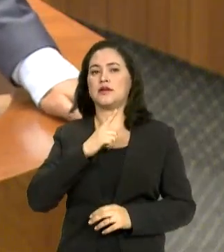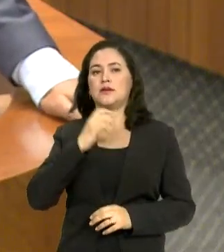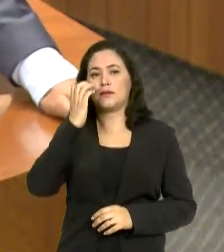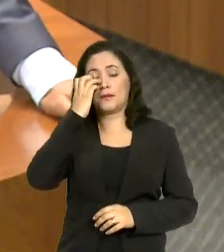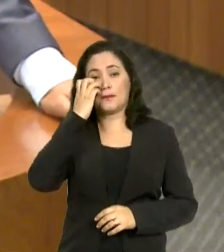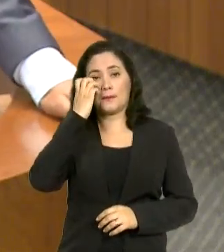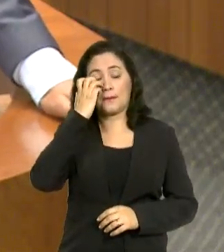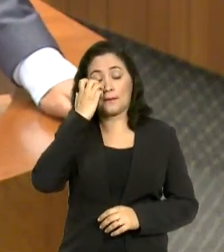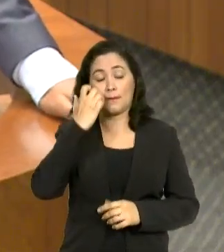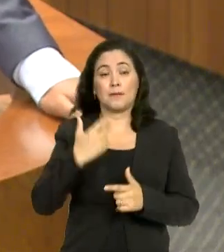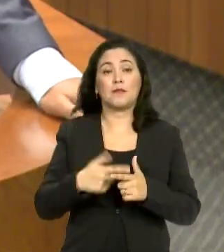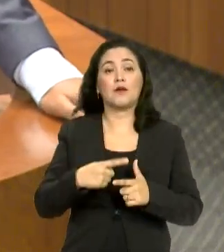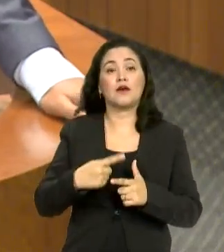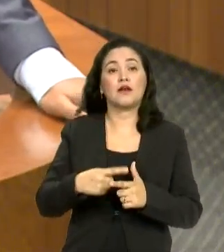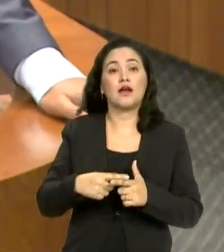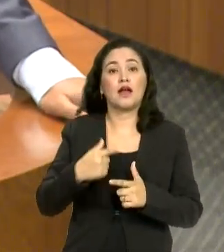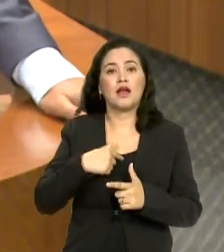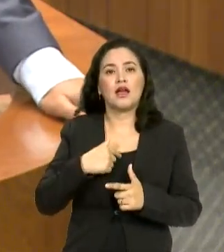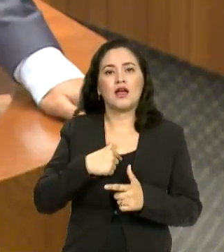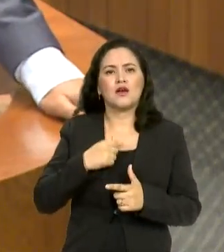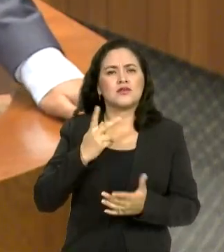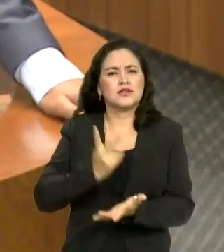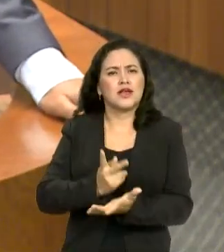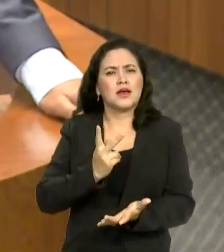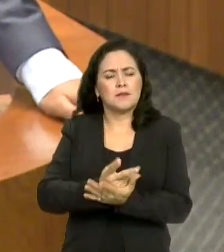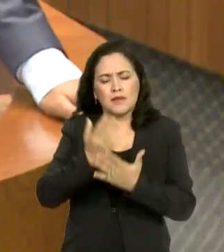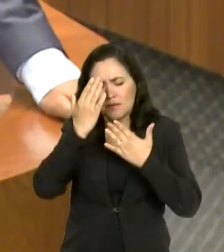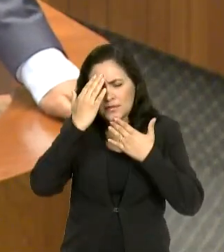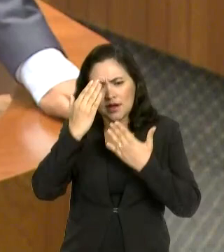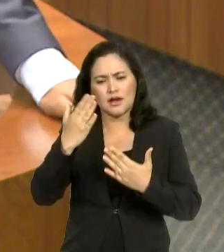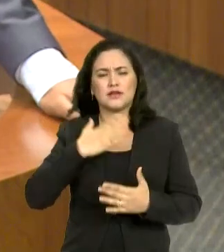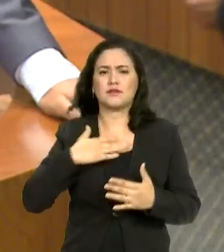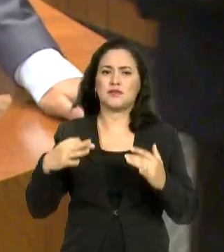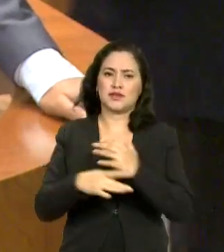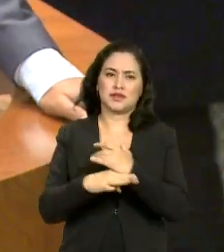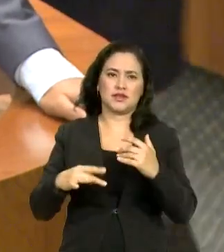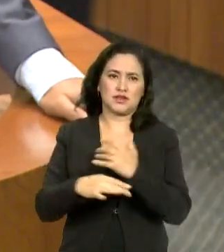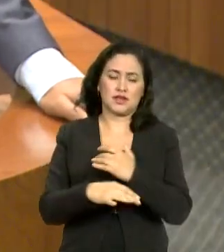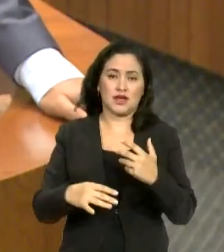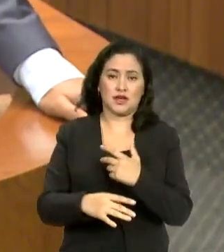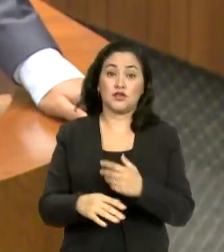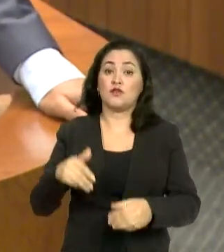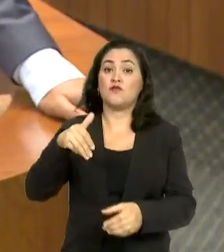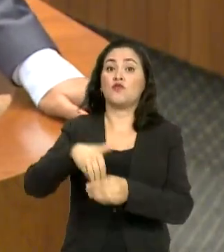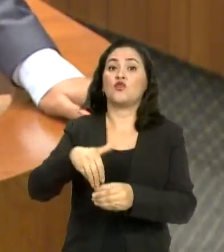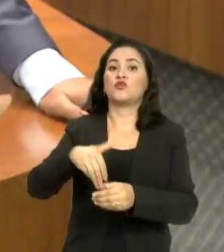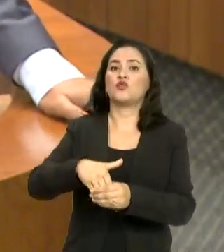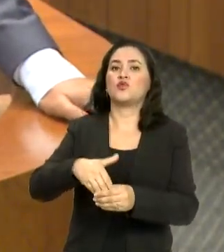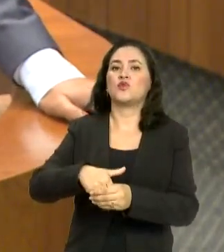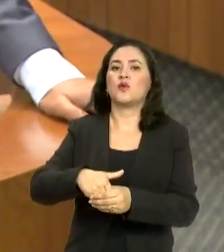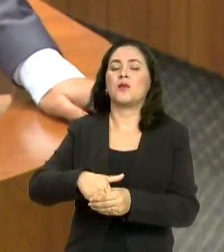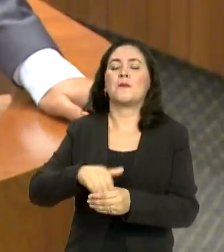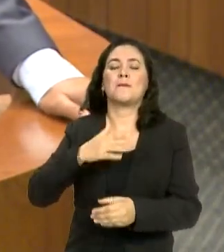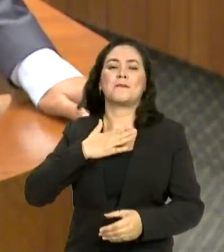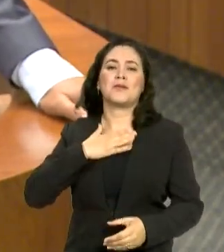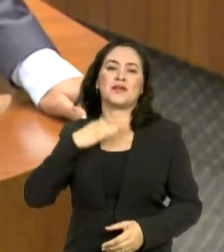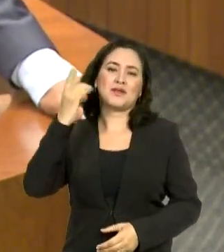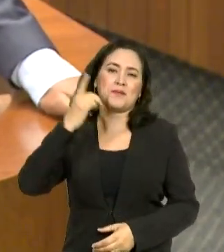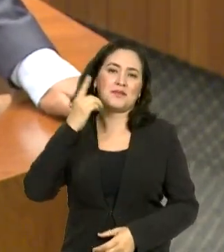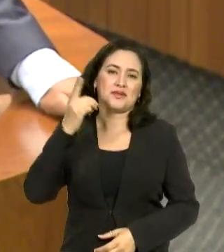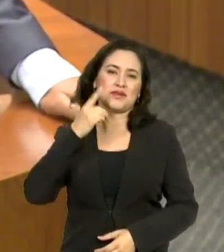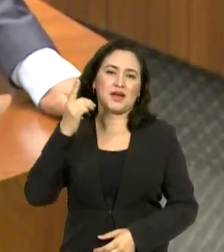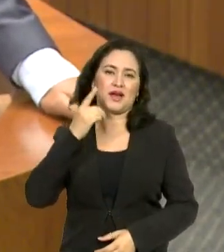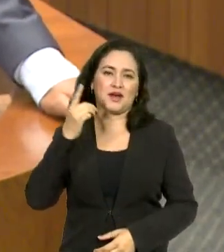várias vezes, me fez o deputado mais votado, em 2014 e em 2018. Eu não